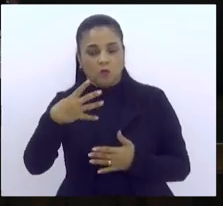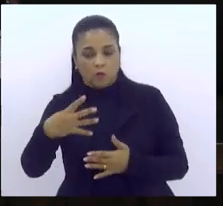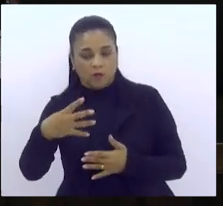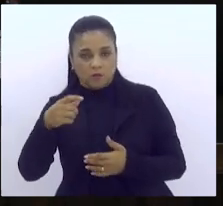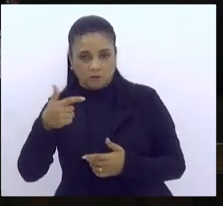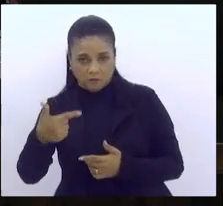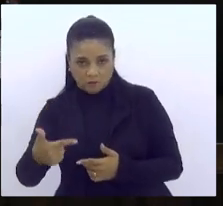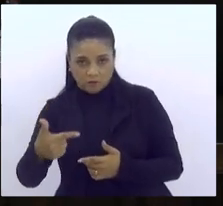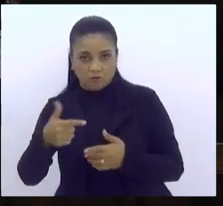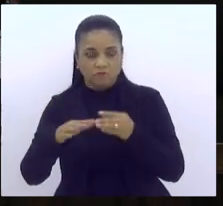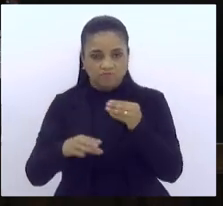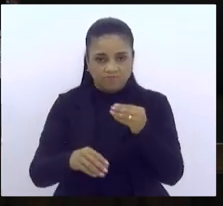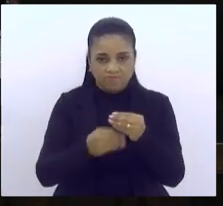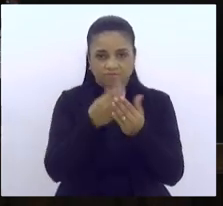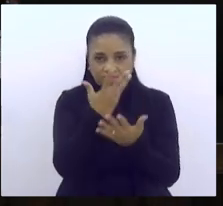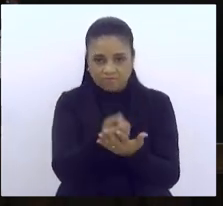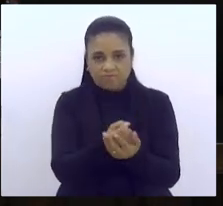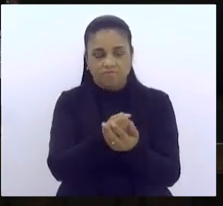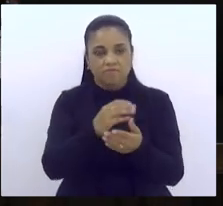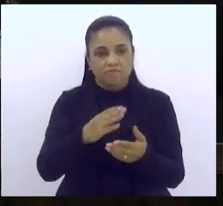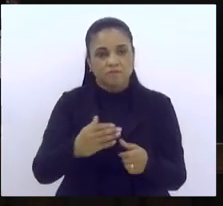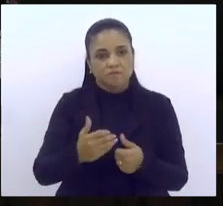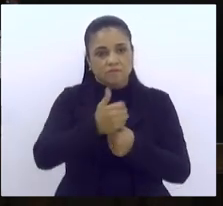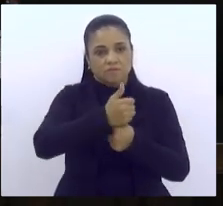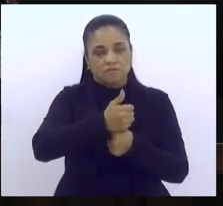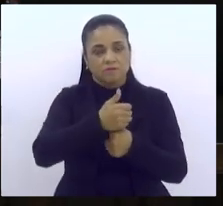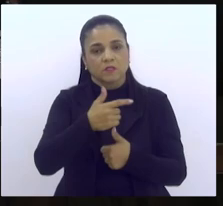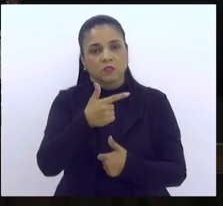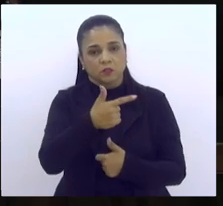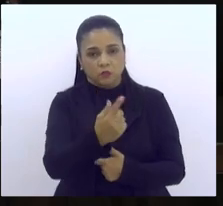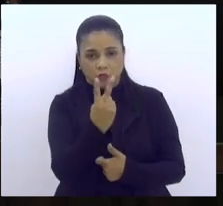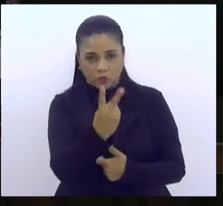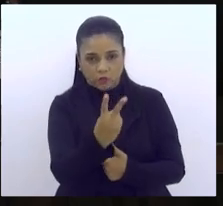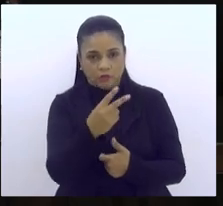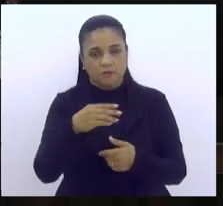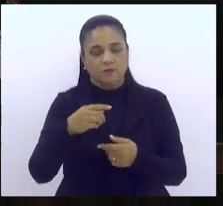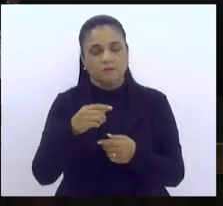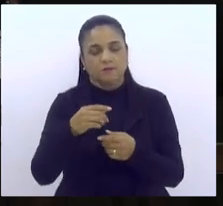42, favorável, com subemenda às emendas 2 e 43,